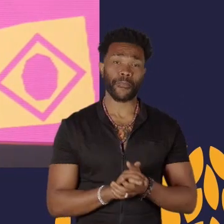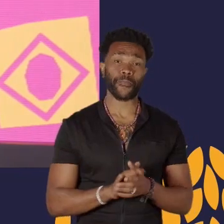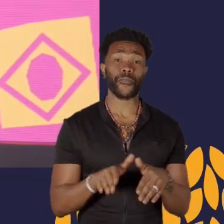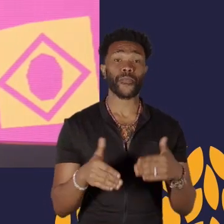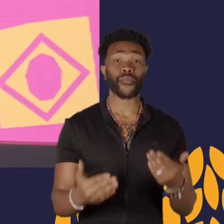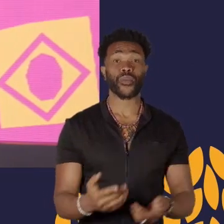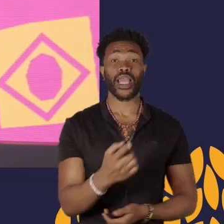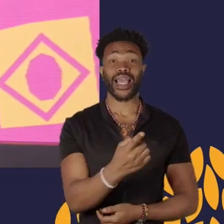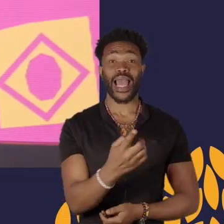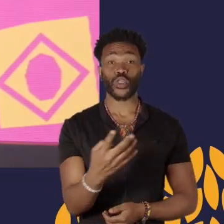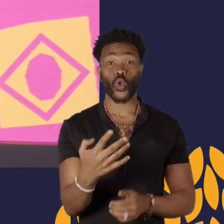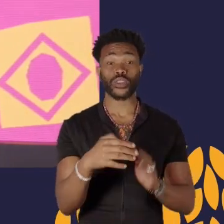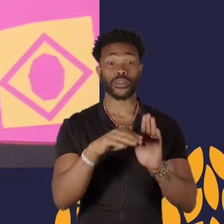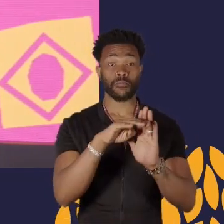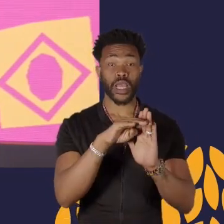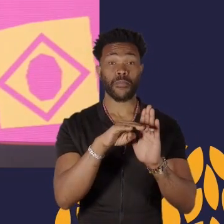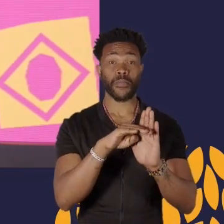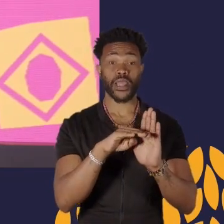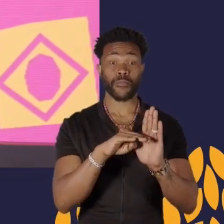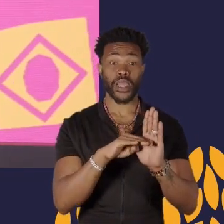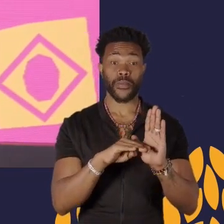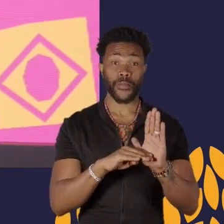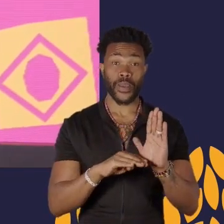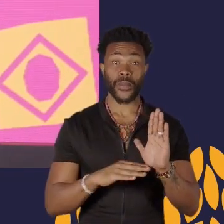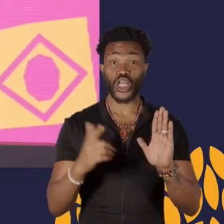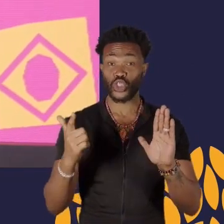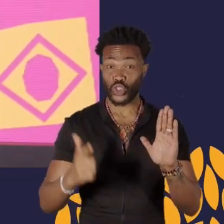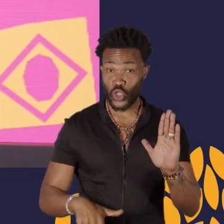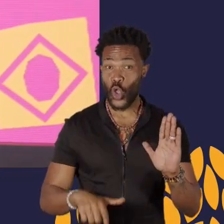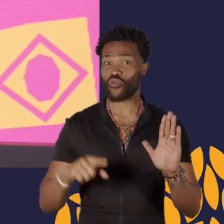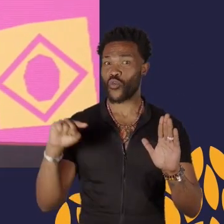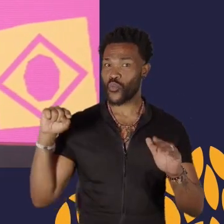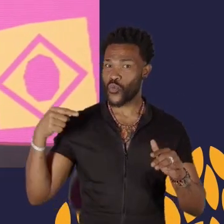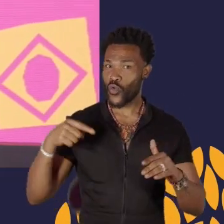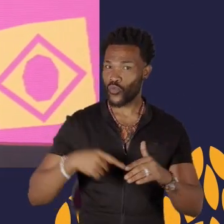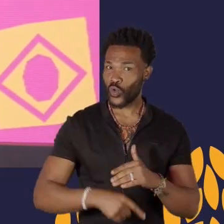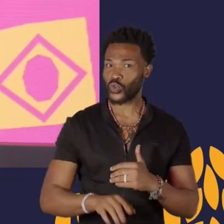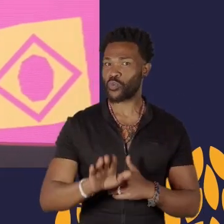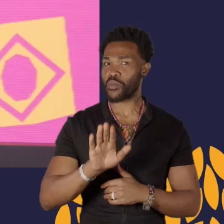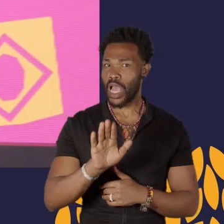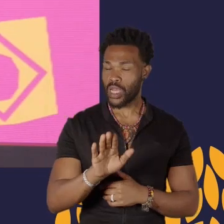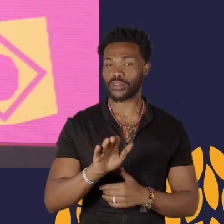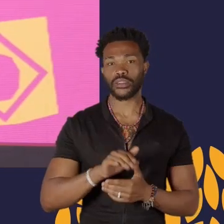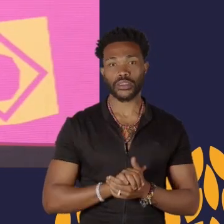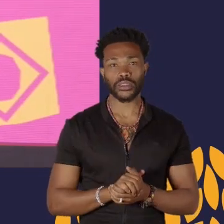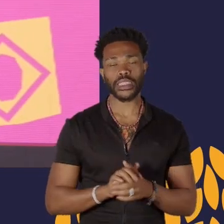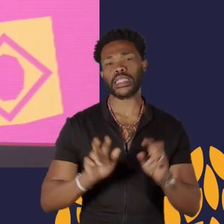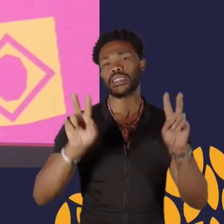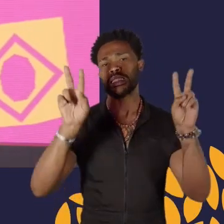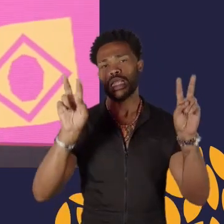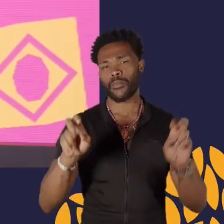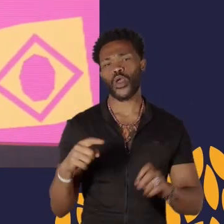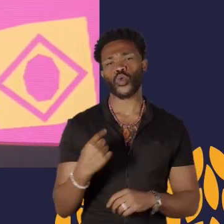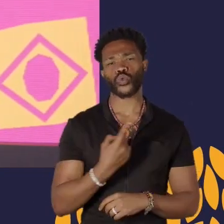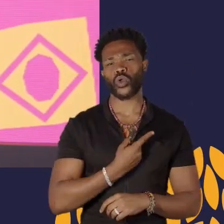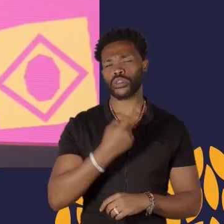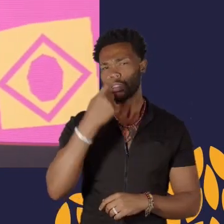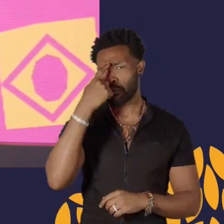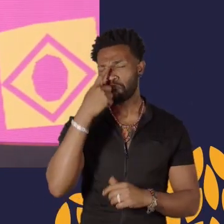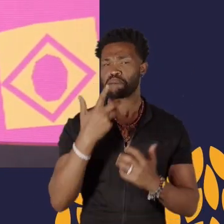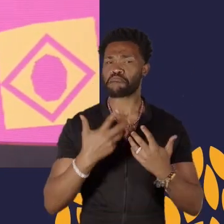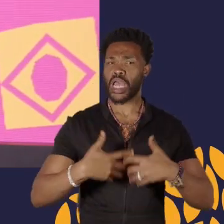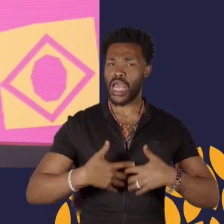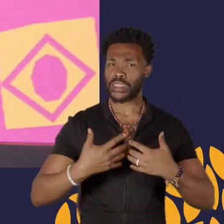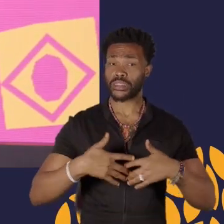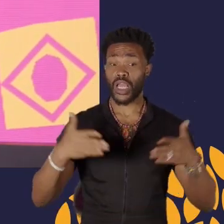14 pontos objetivos, mais uma vez, bastante complexos, mas que são questões que a gente sempre pensa quando o